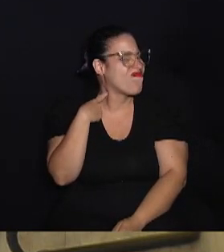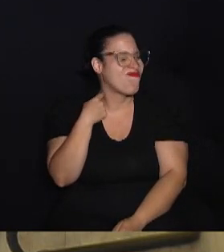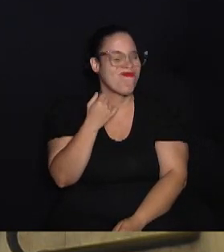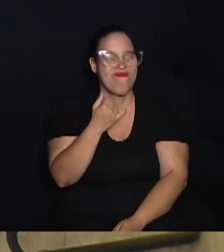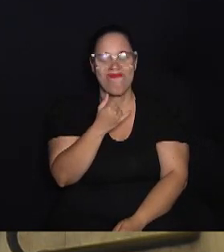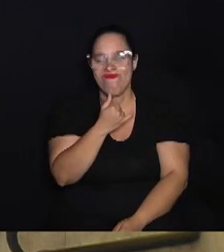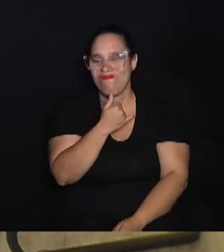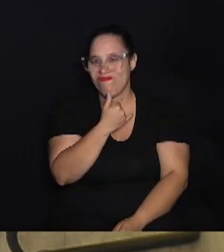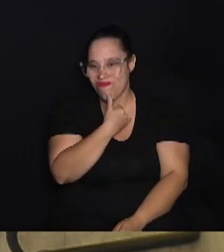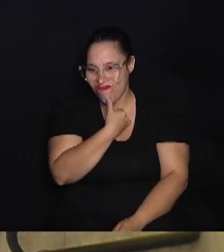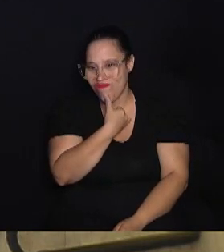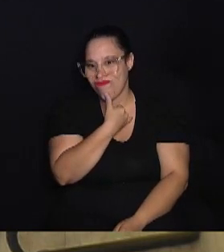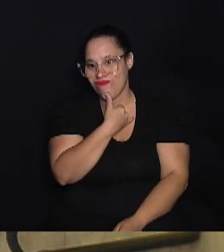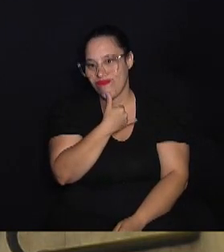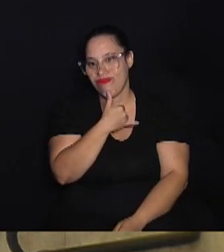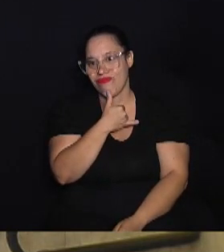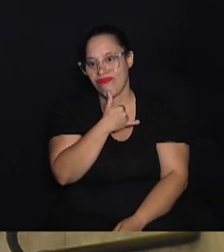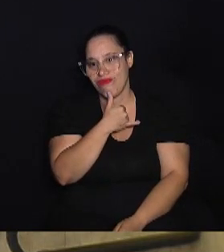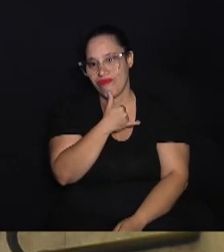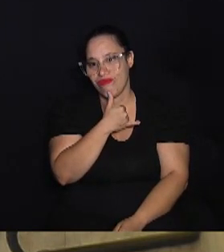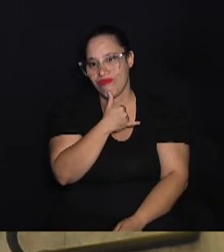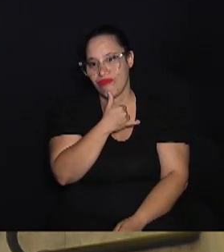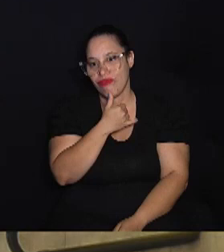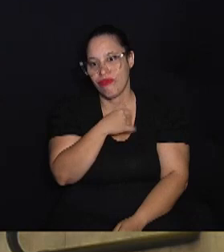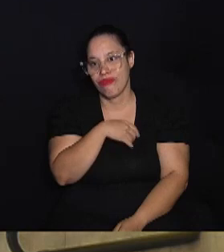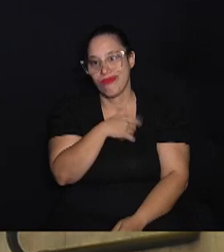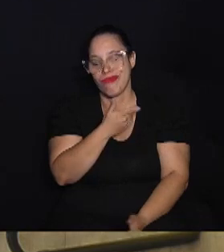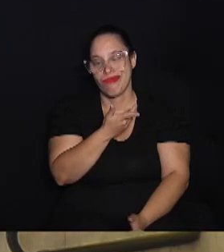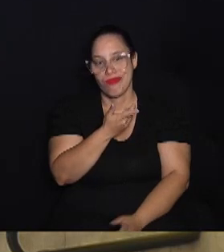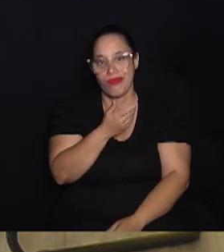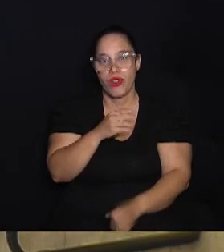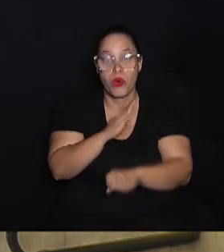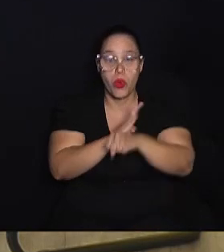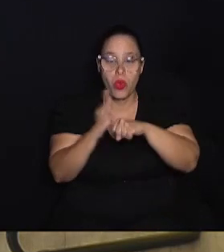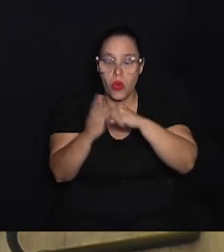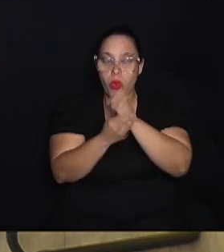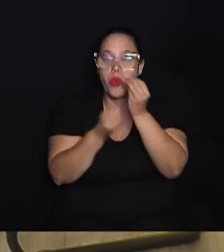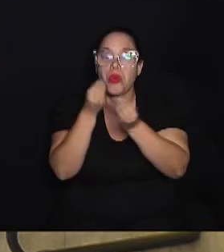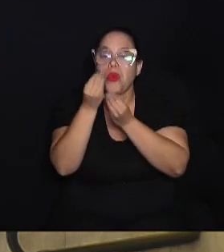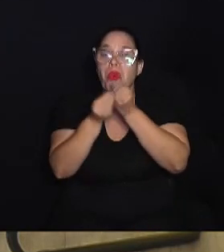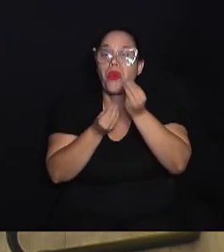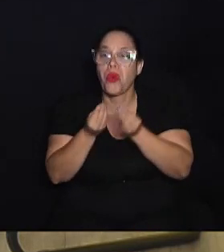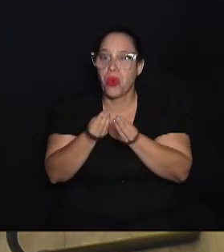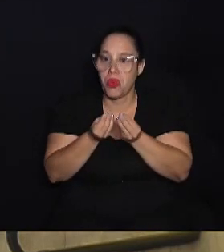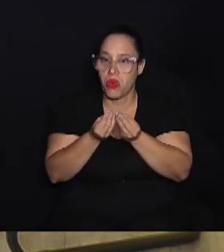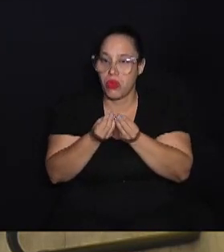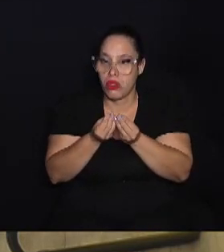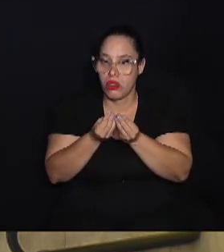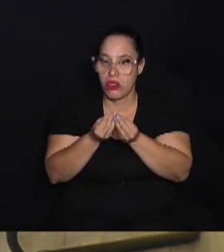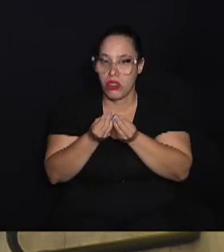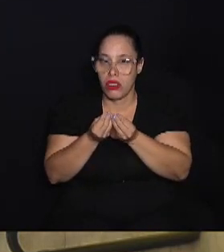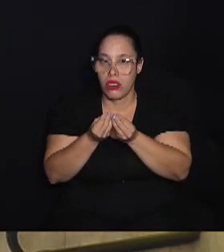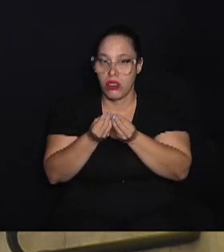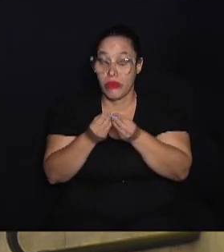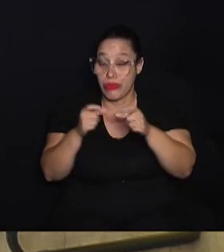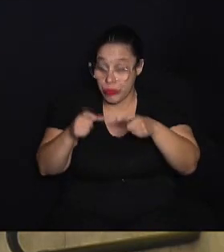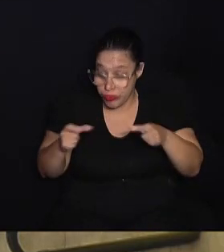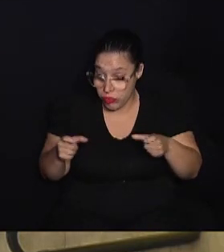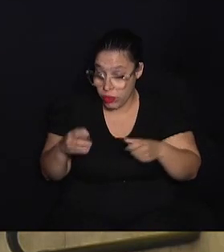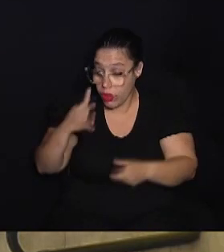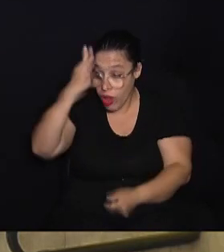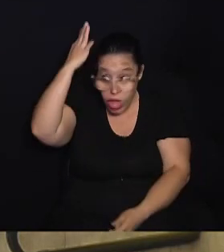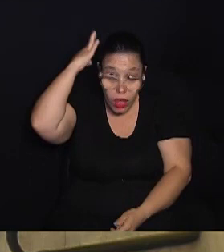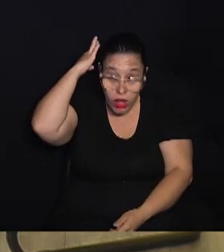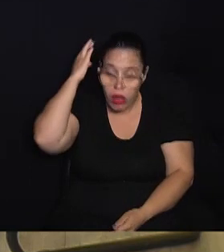infelizmente, ainda comum que a gente vê em muitos bairros. Como que a gente lida com isso? E em que situação,